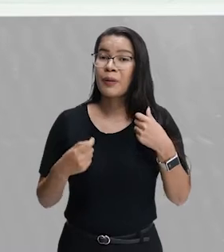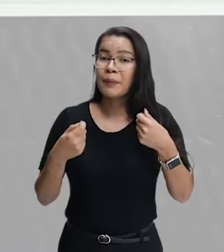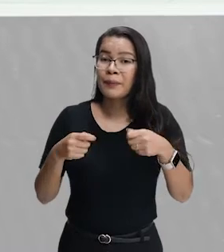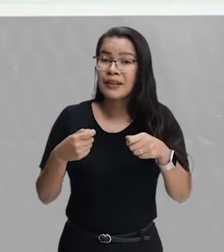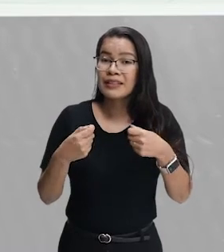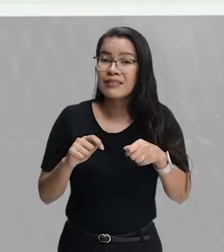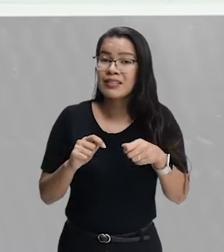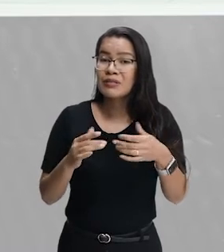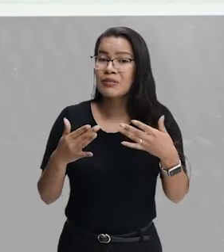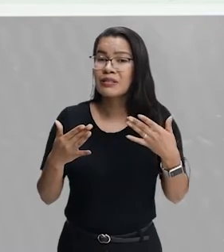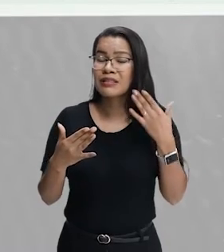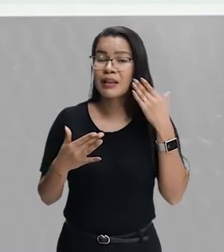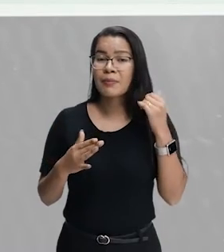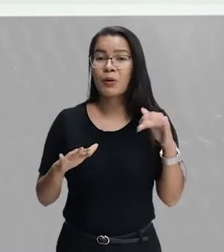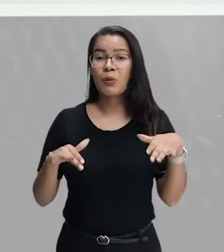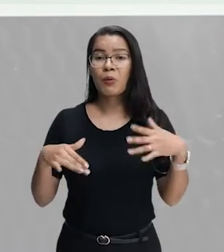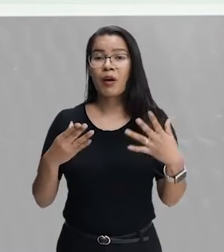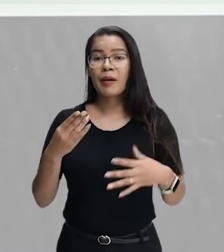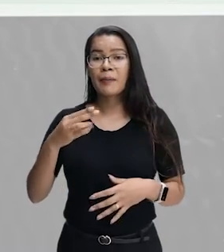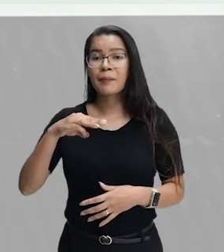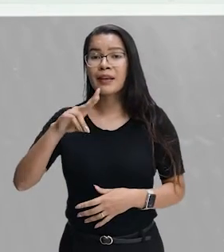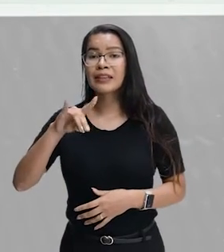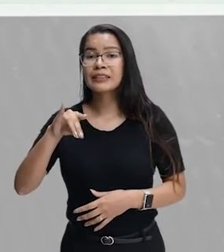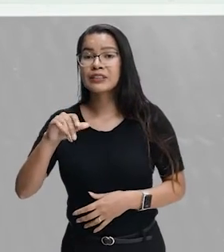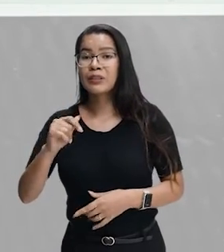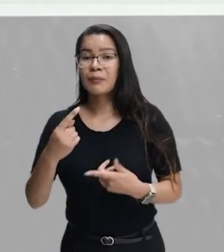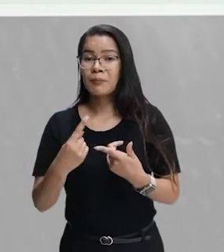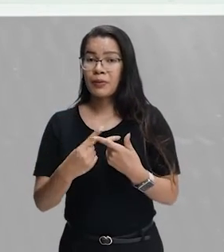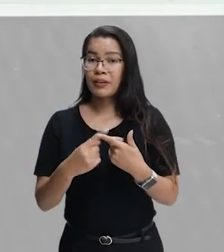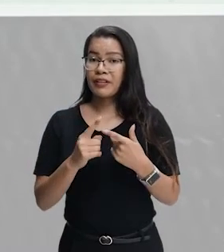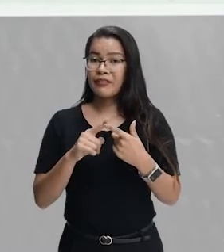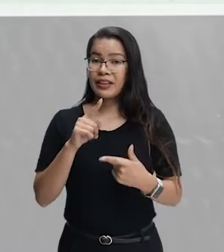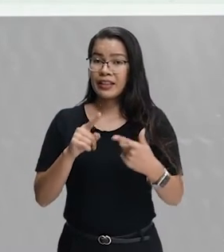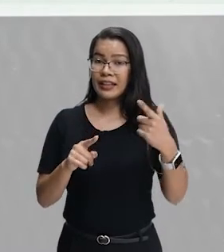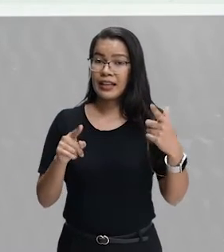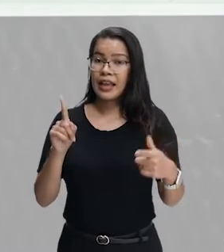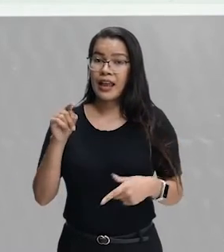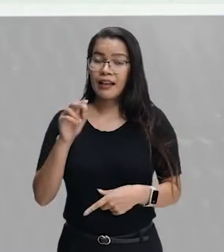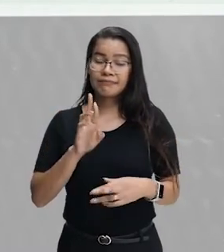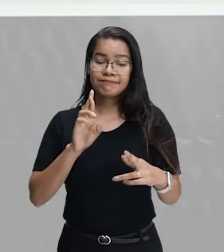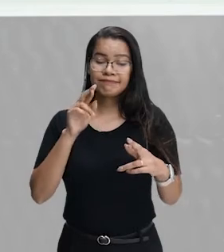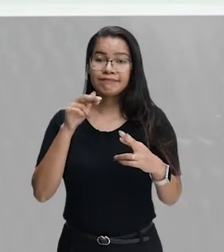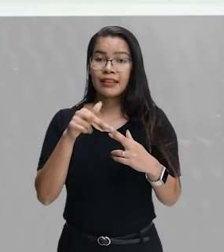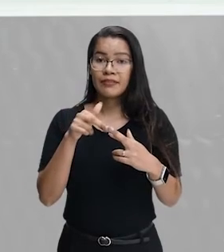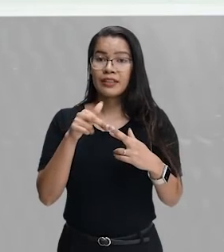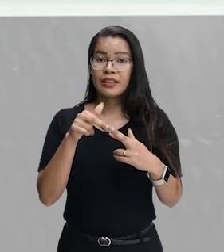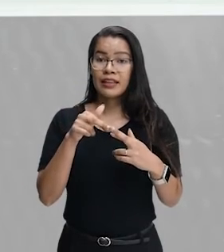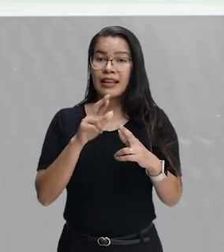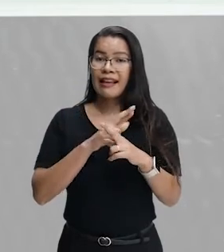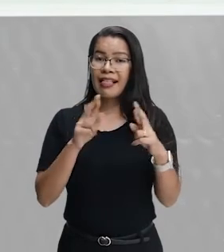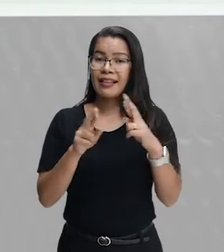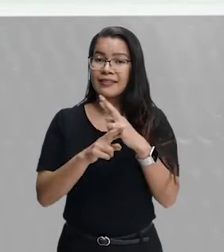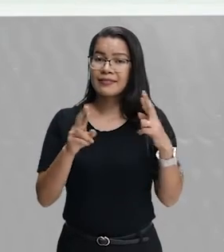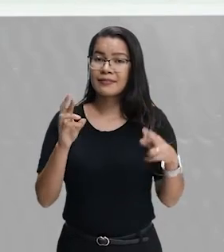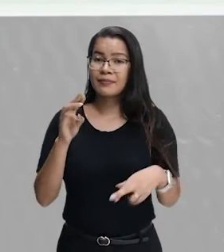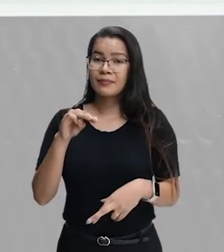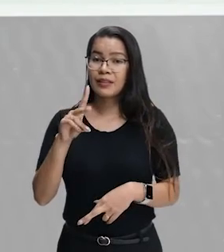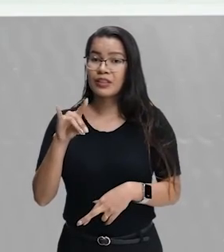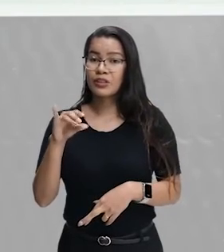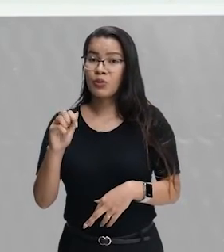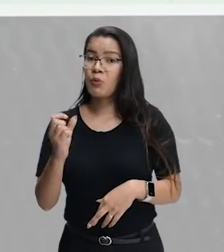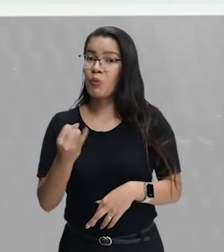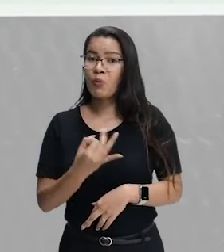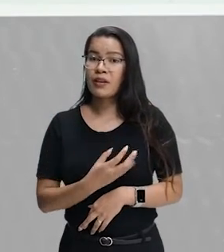preciso calcular a média, porque a variância é em relação à média. Quanto ele se distancia da